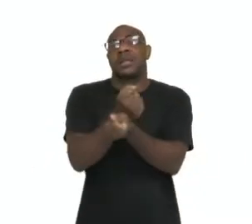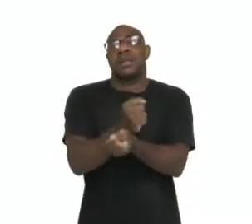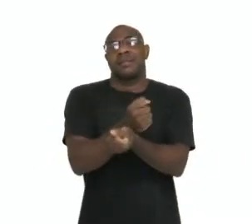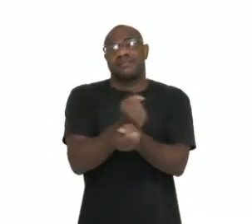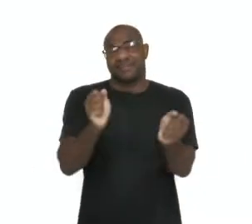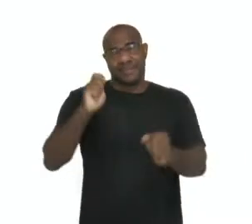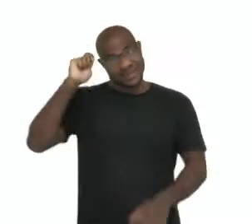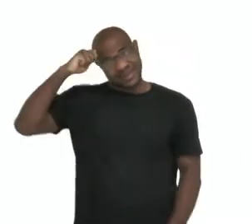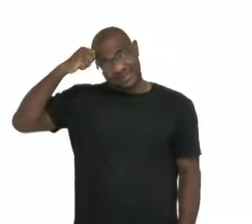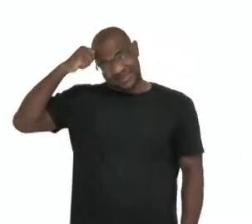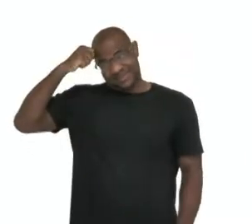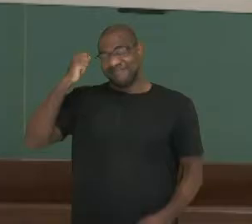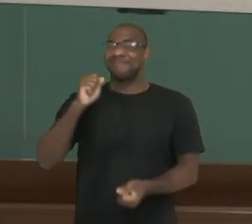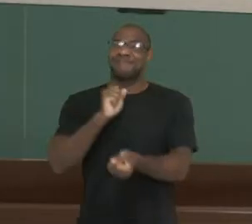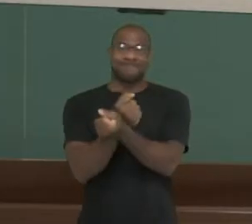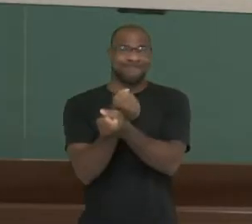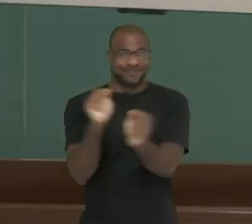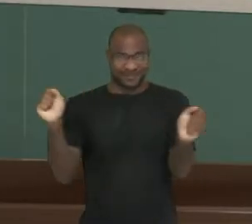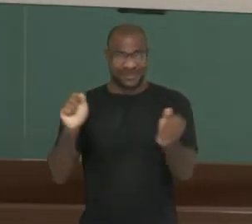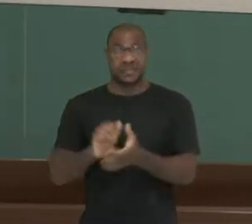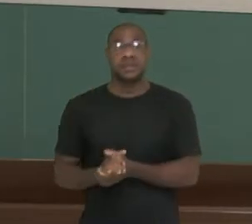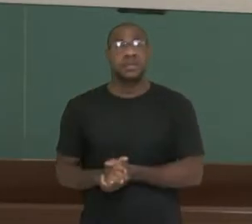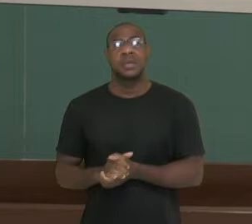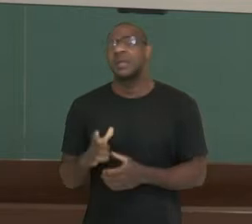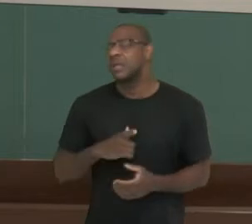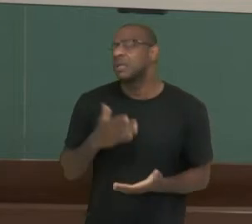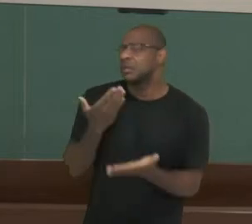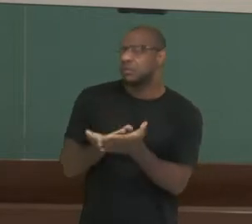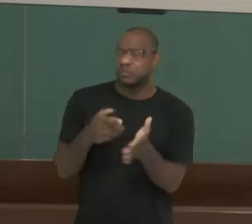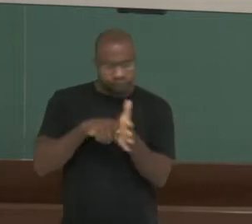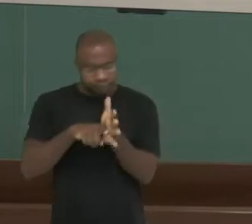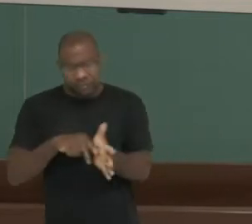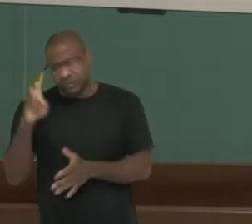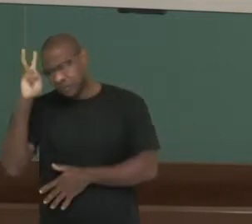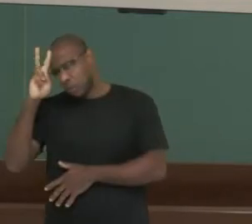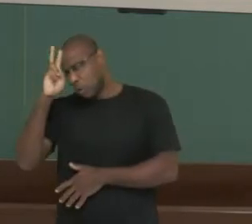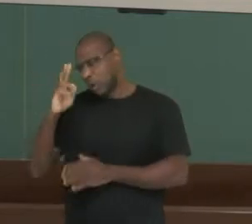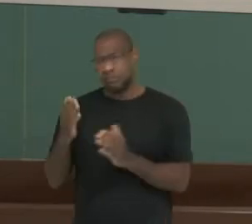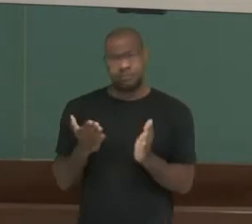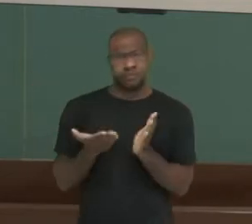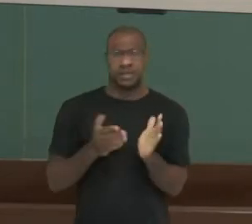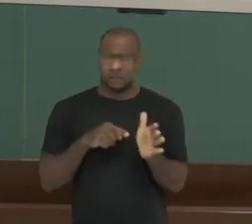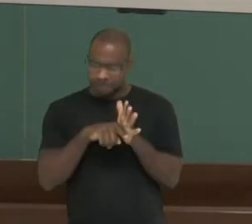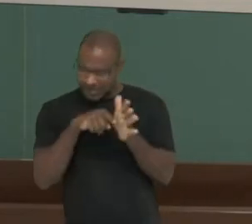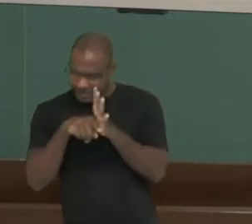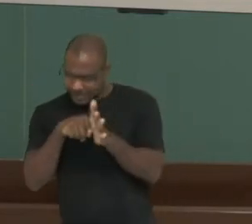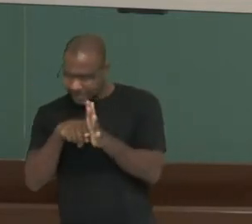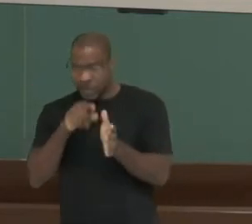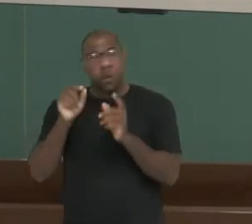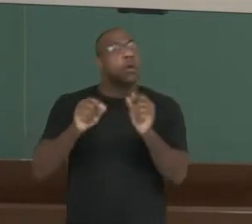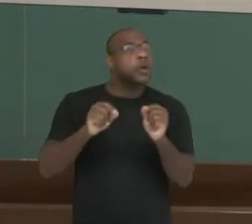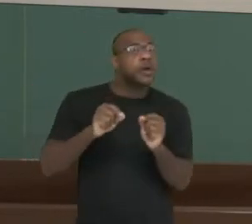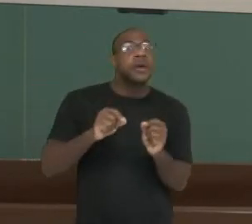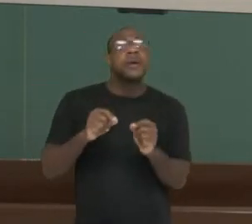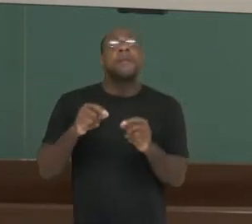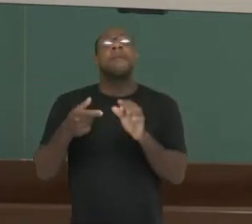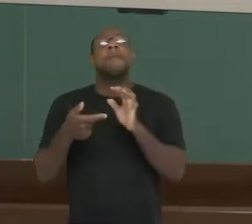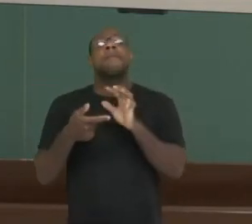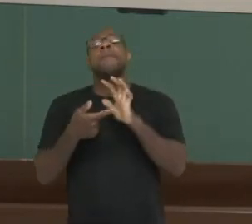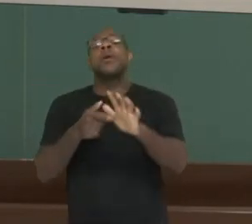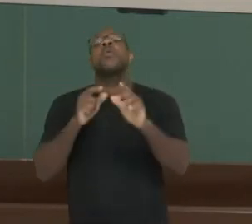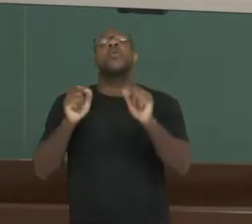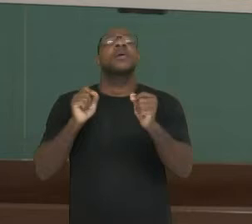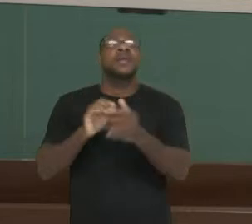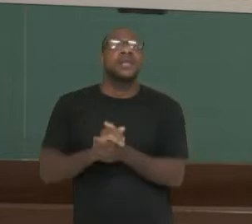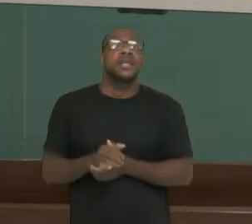abolição. Isso porque, né, nos recentes estudos de história, nos recentes pesquisas, vai se destacar